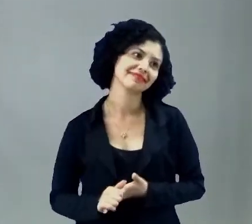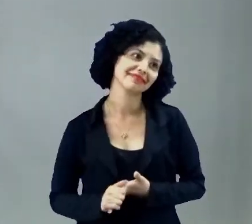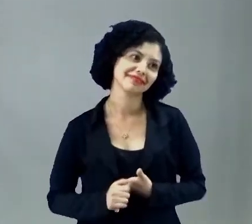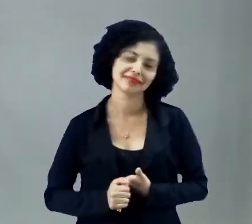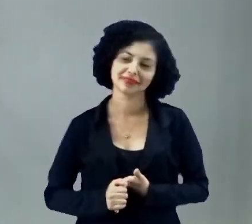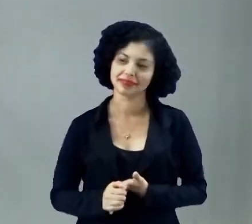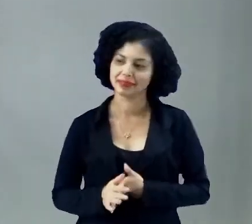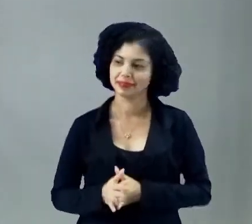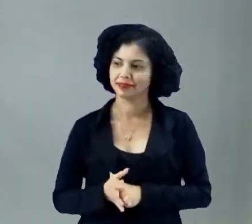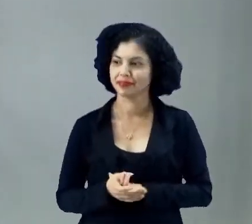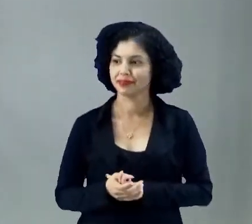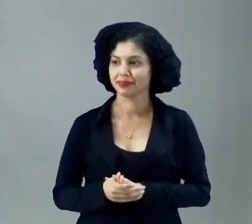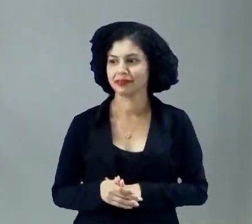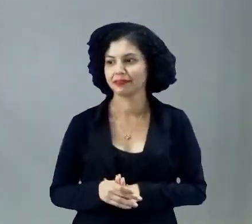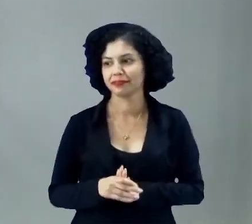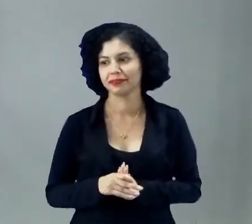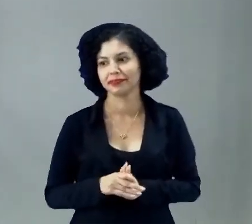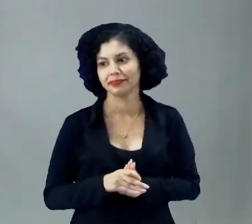gente vai parar.